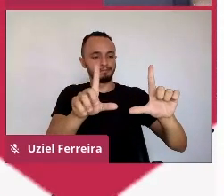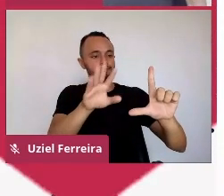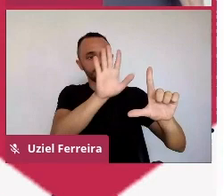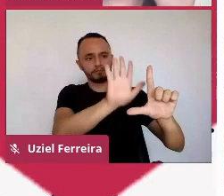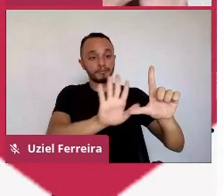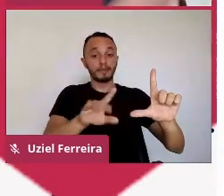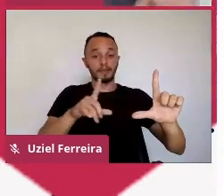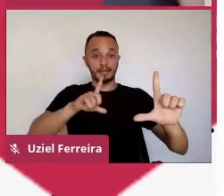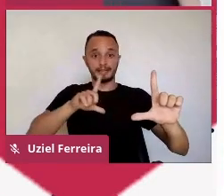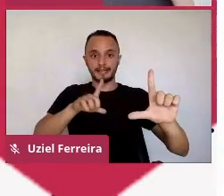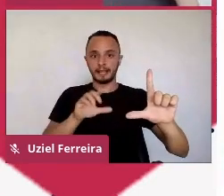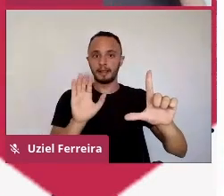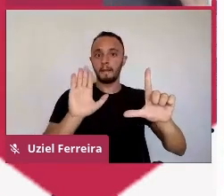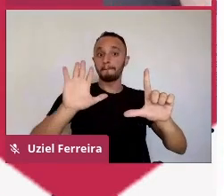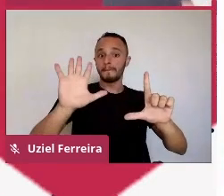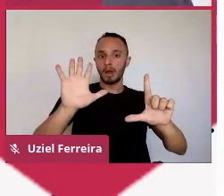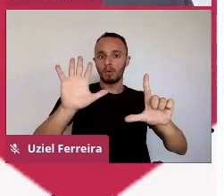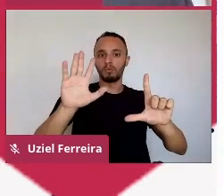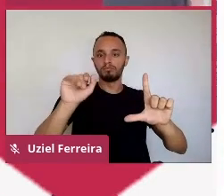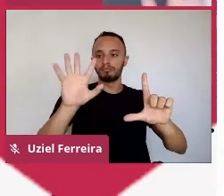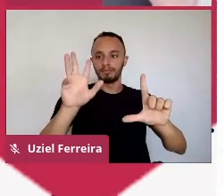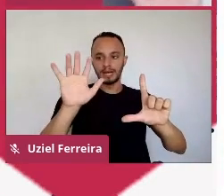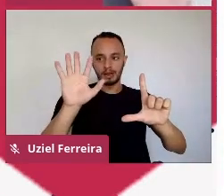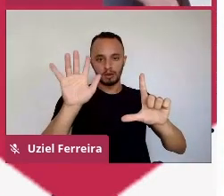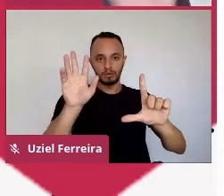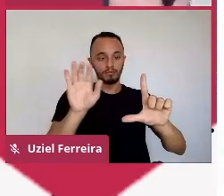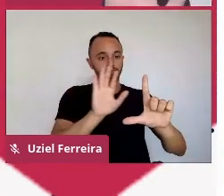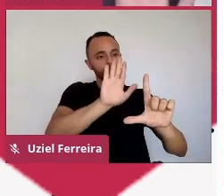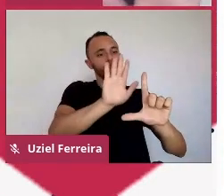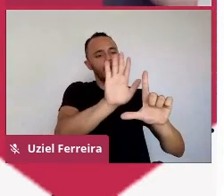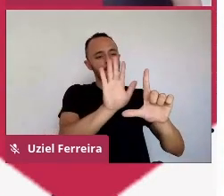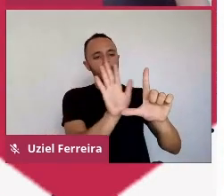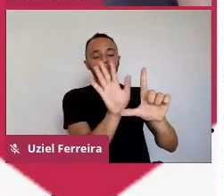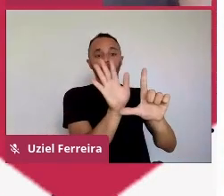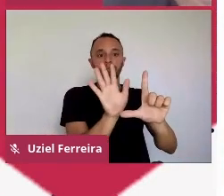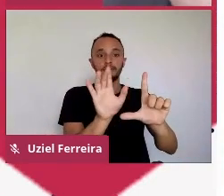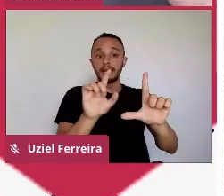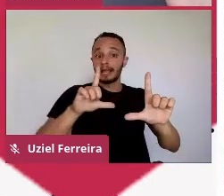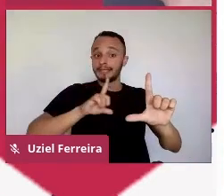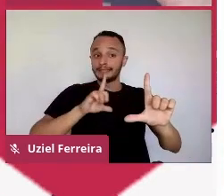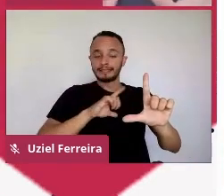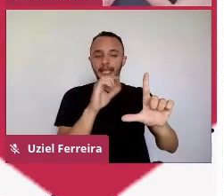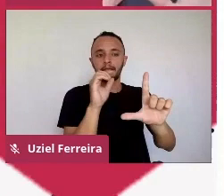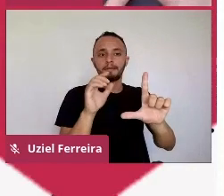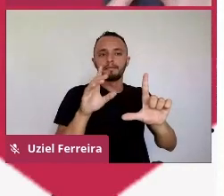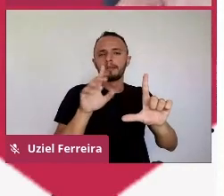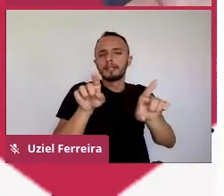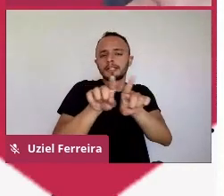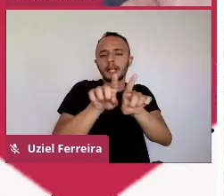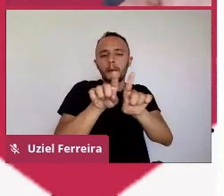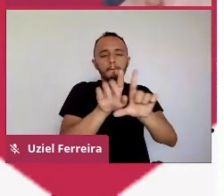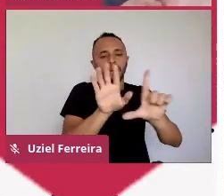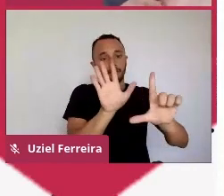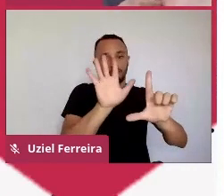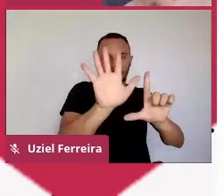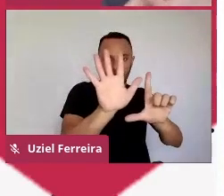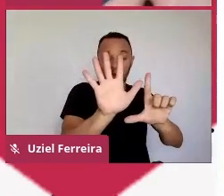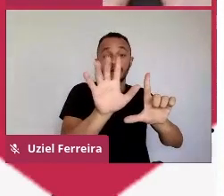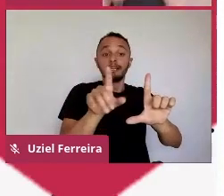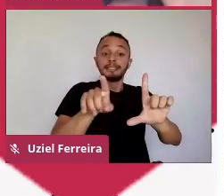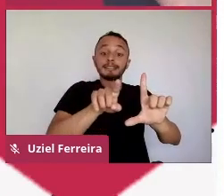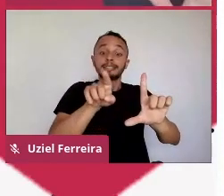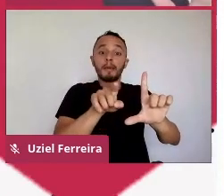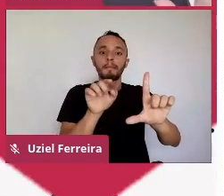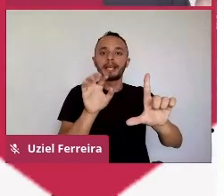mão pintada e impressa, quanto a mão foi colocada na frente e jogou a tinta atrás dessa